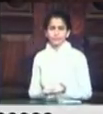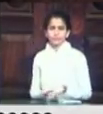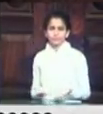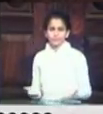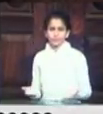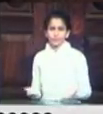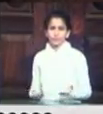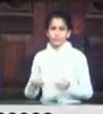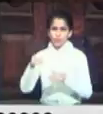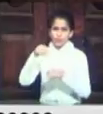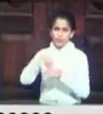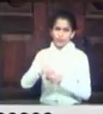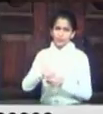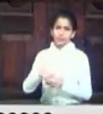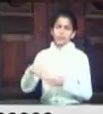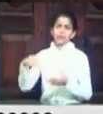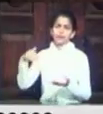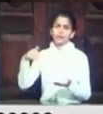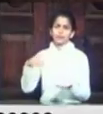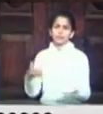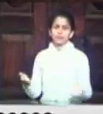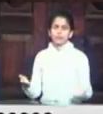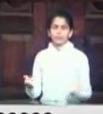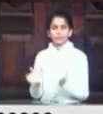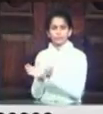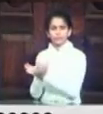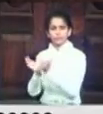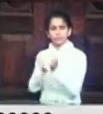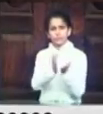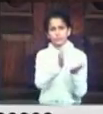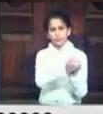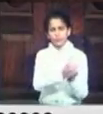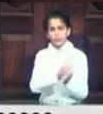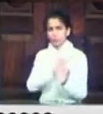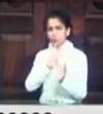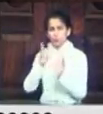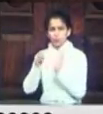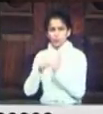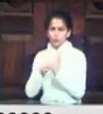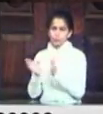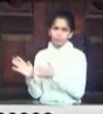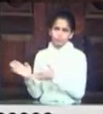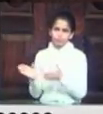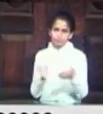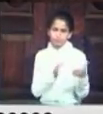desde a votação nas comissões.